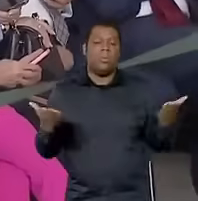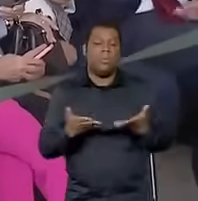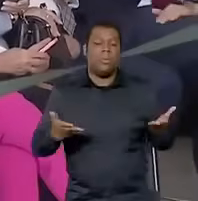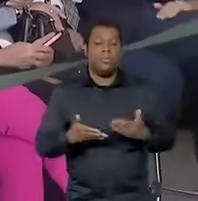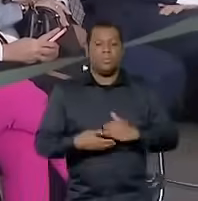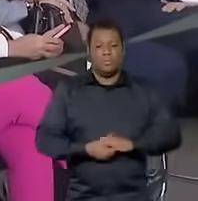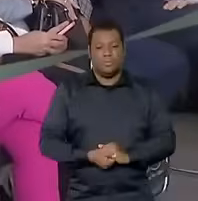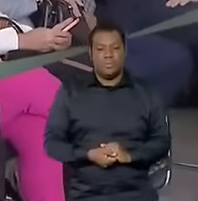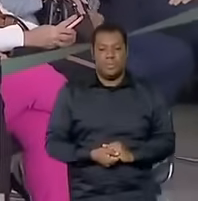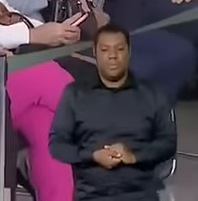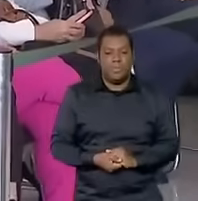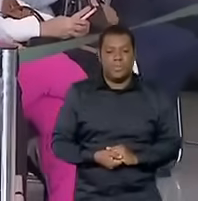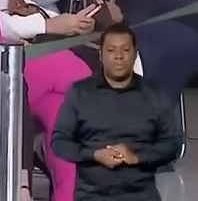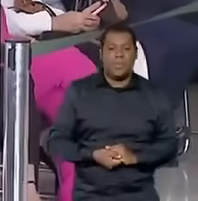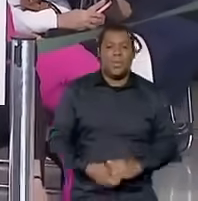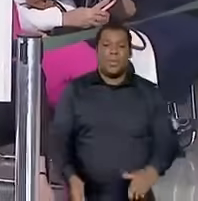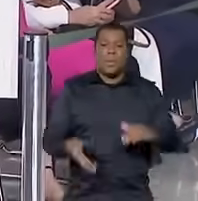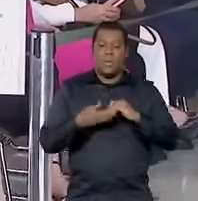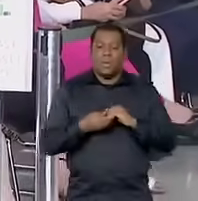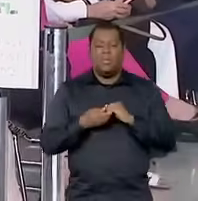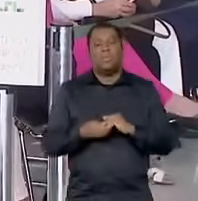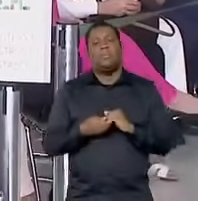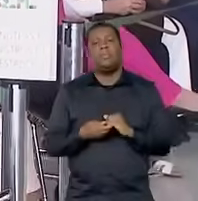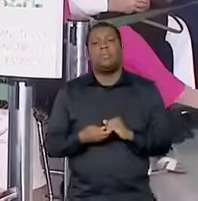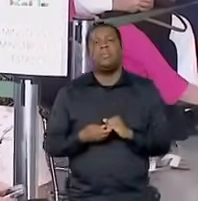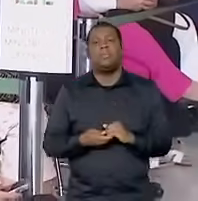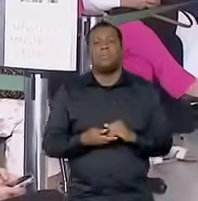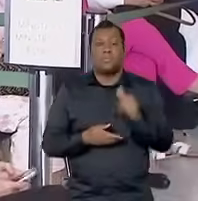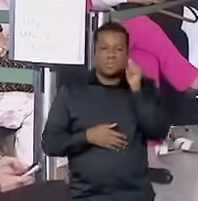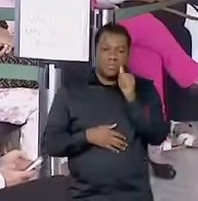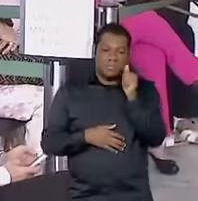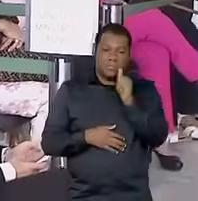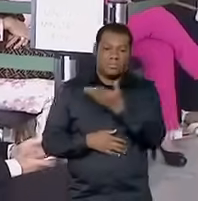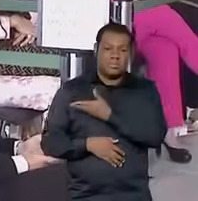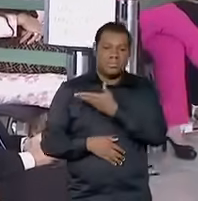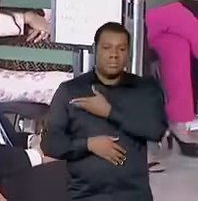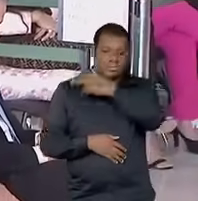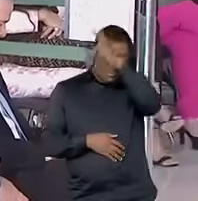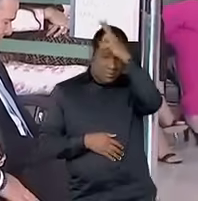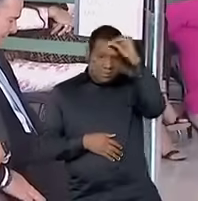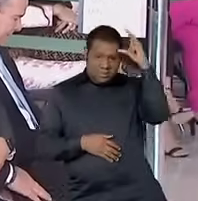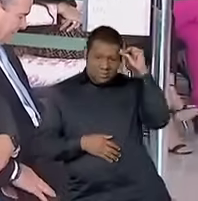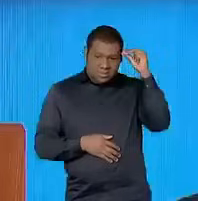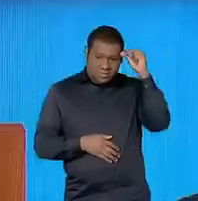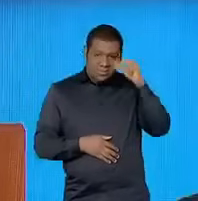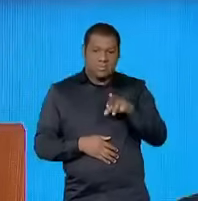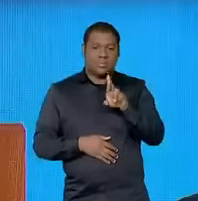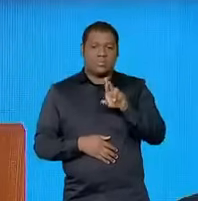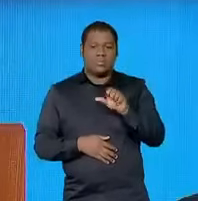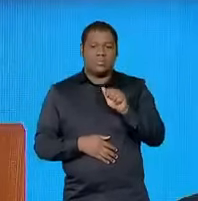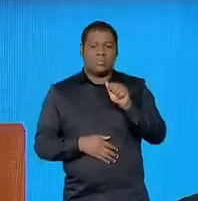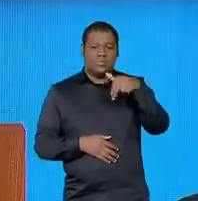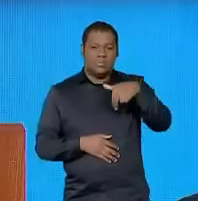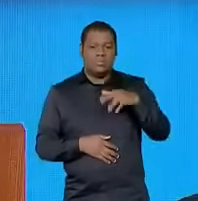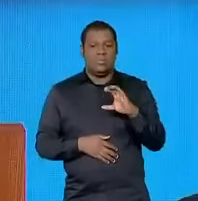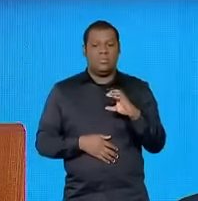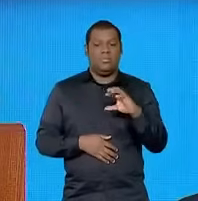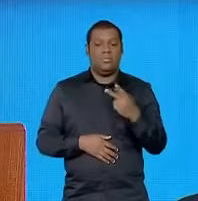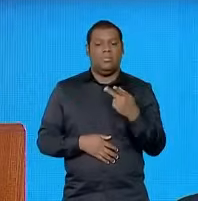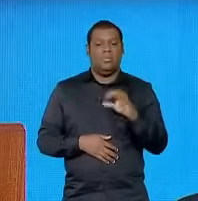Quero cumprimentar a companheira prefeita de Rancho Queimado, Santa Catarina, e aqui eu